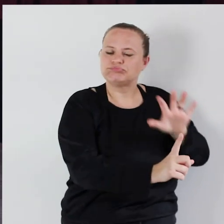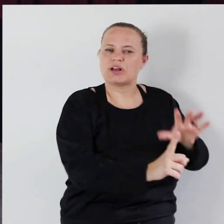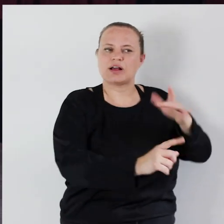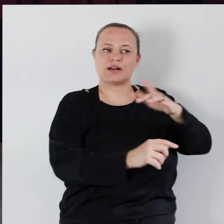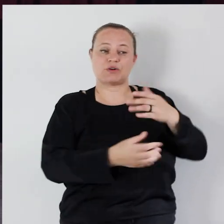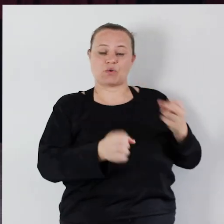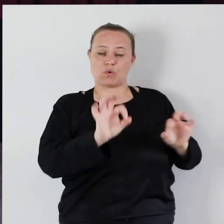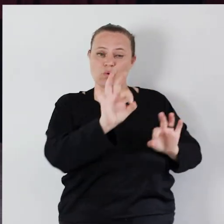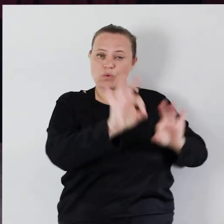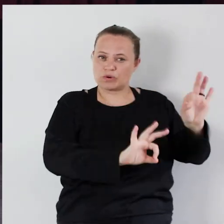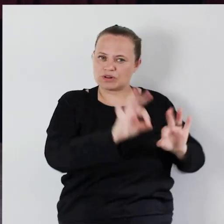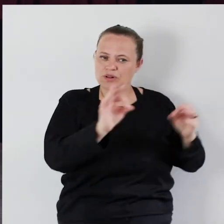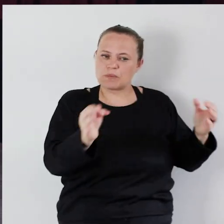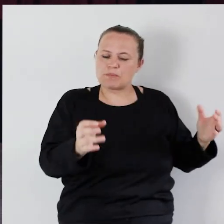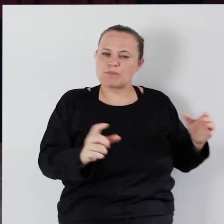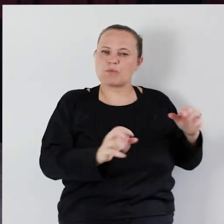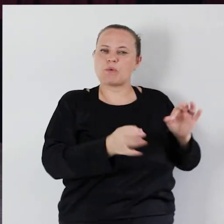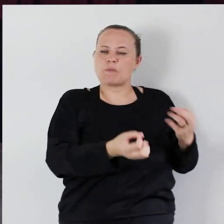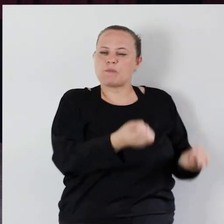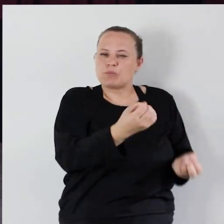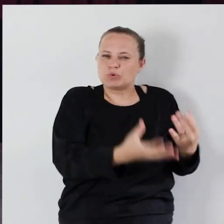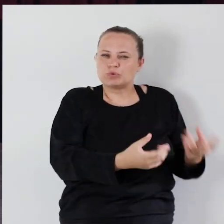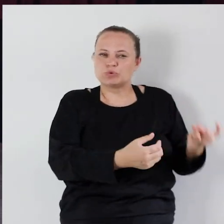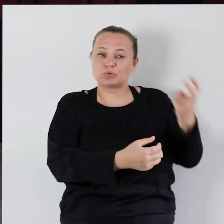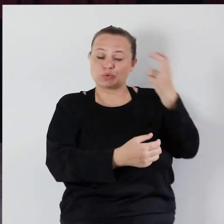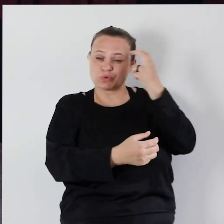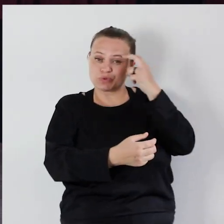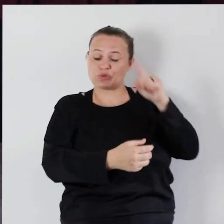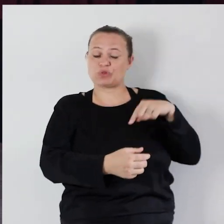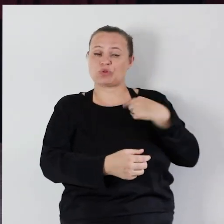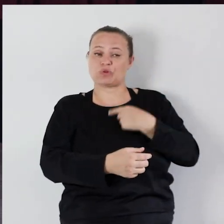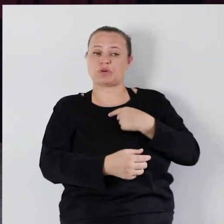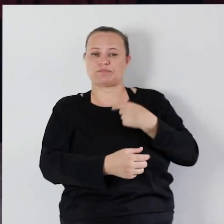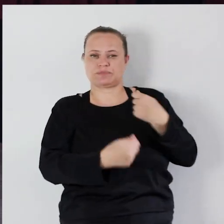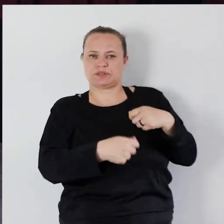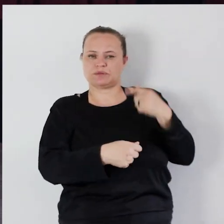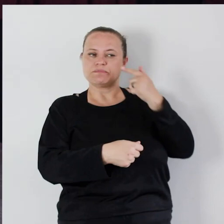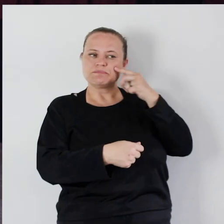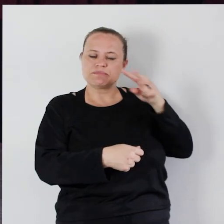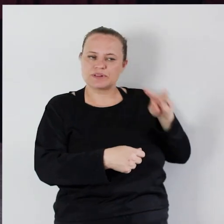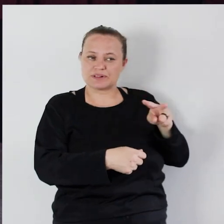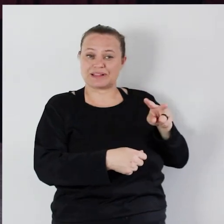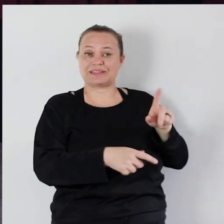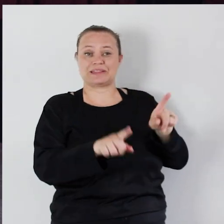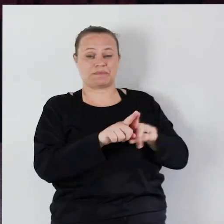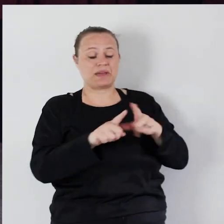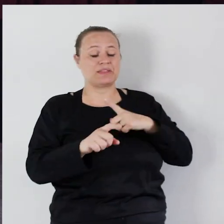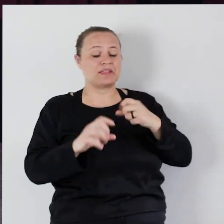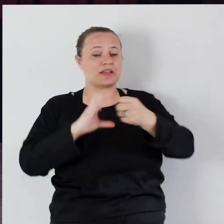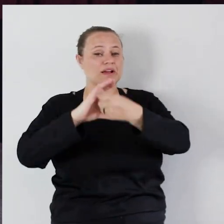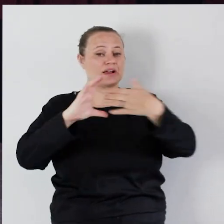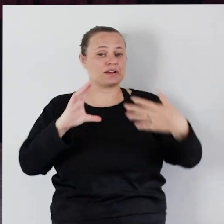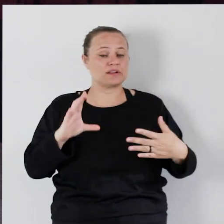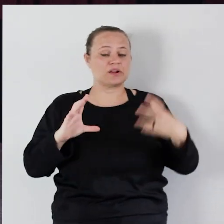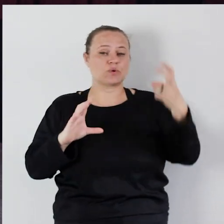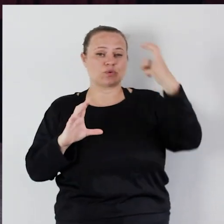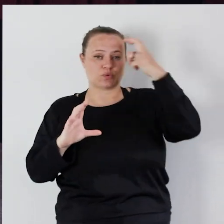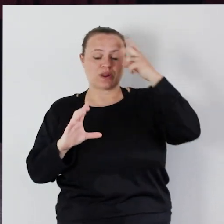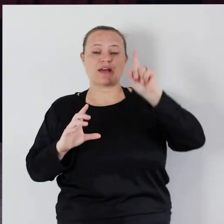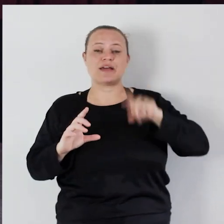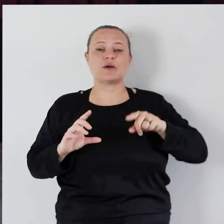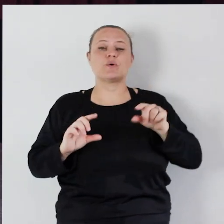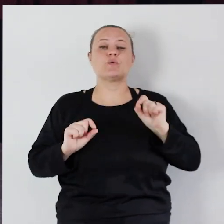também ajudar na produção, na difusão, né, no fomento, o apoio às produções e organizações